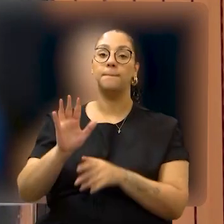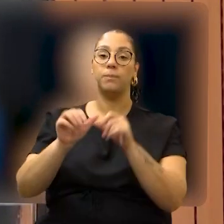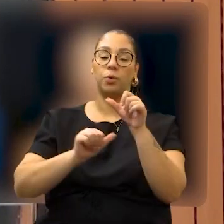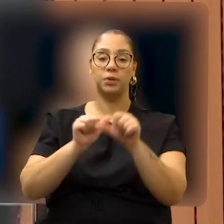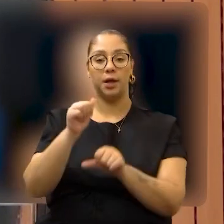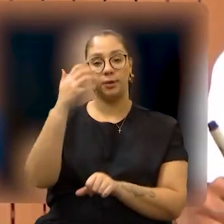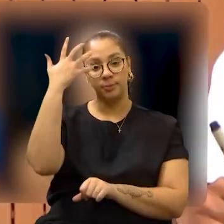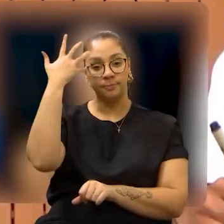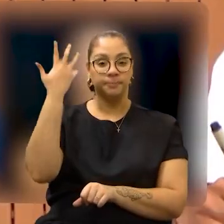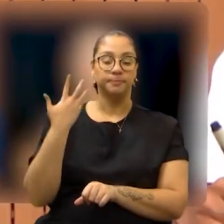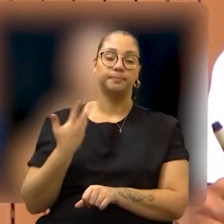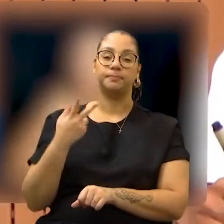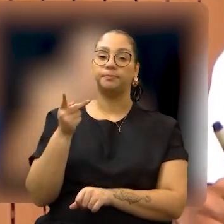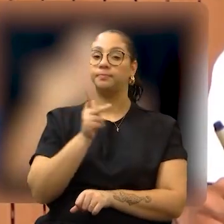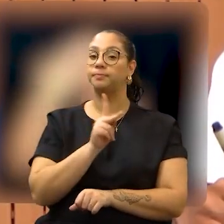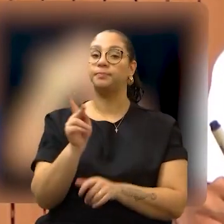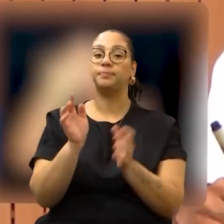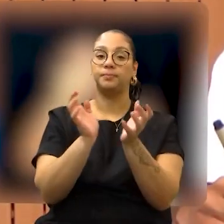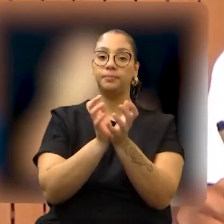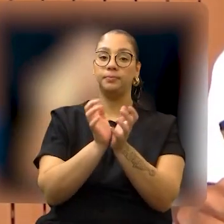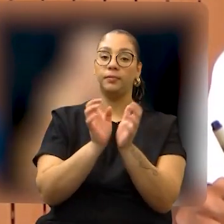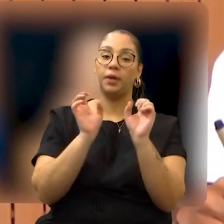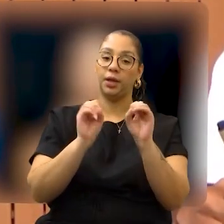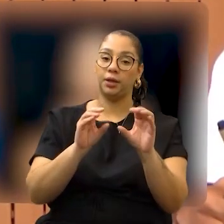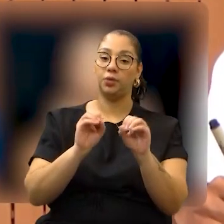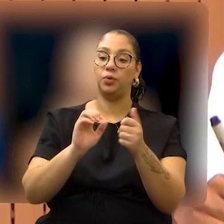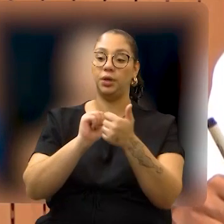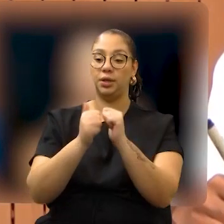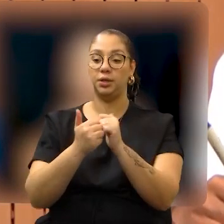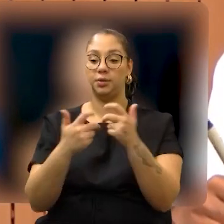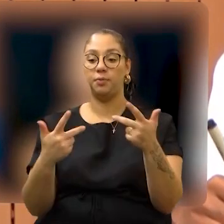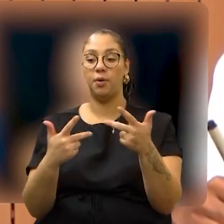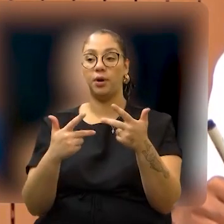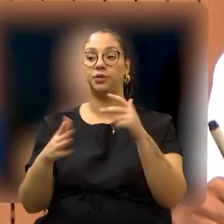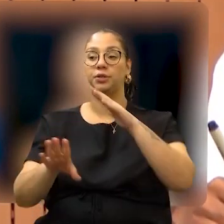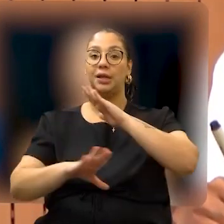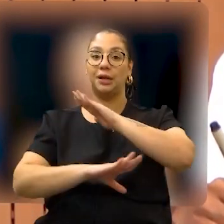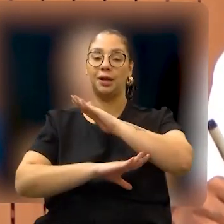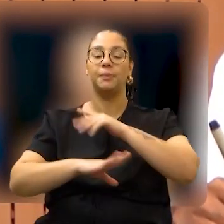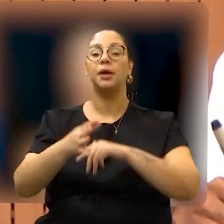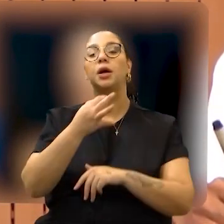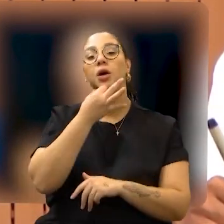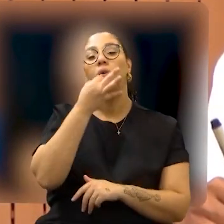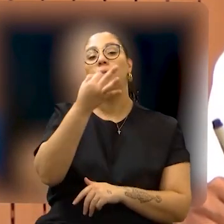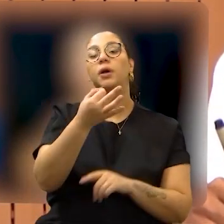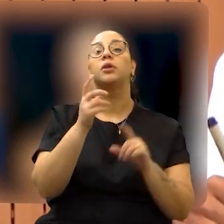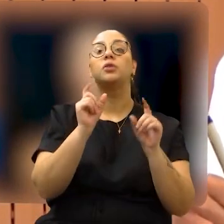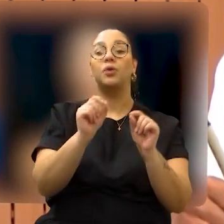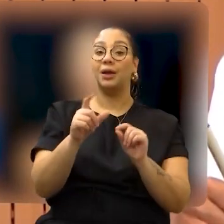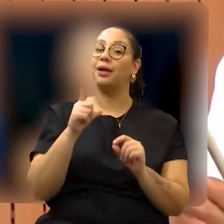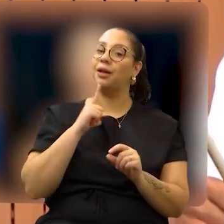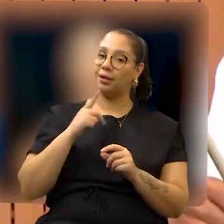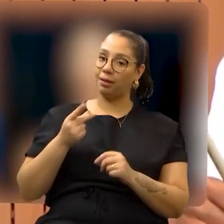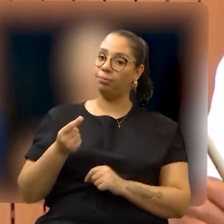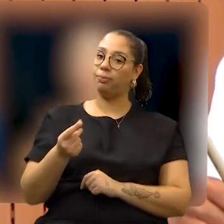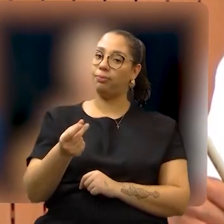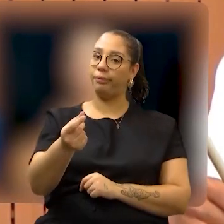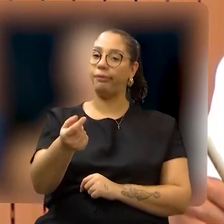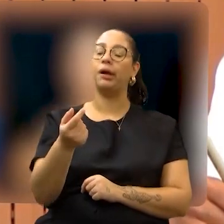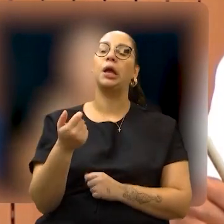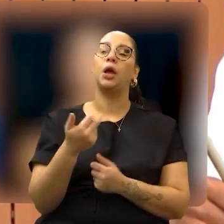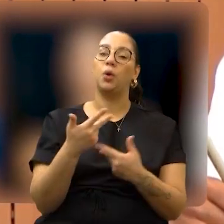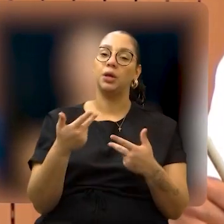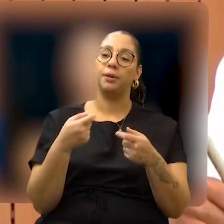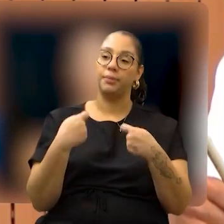esse cenário. Guida Calisto, que é a presidente da Comissão de Educação e Esporte da Câmara, comentou que existe